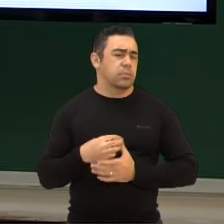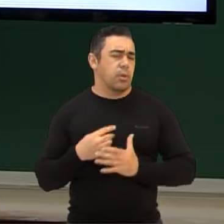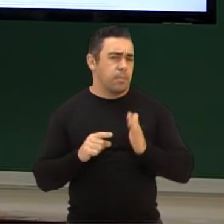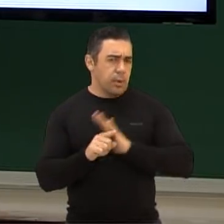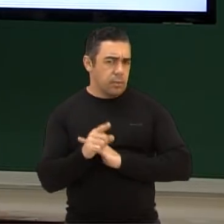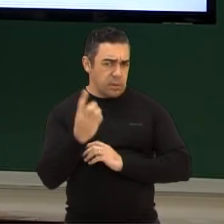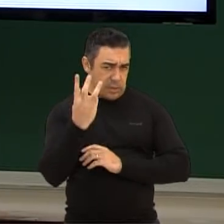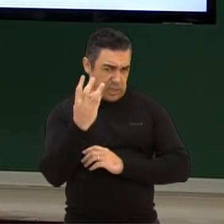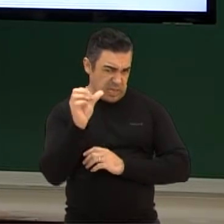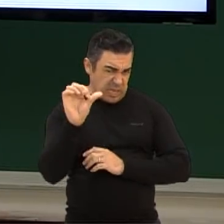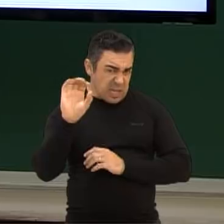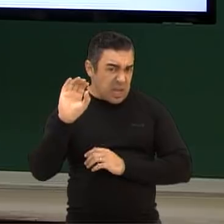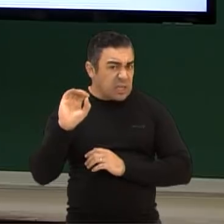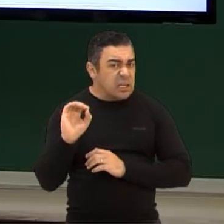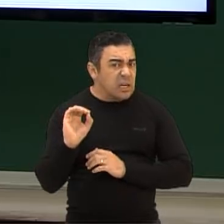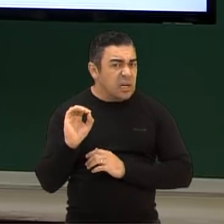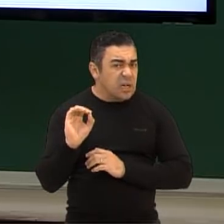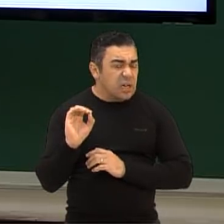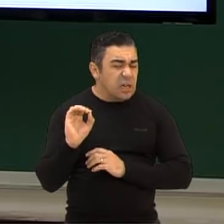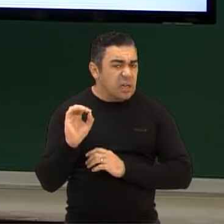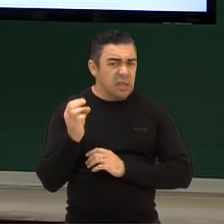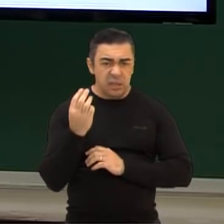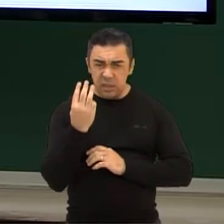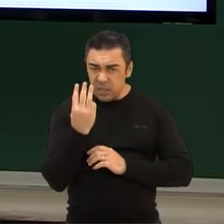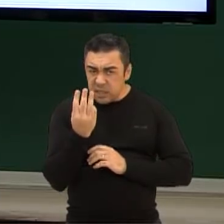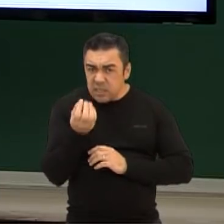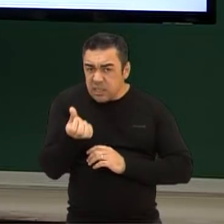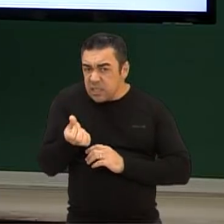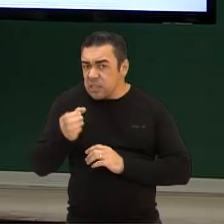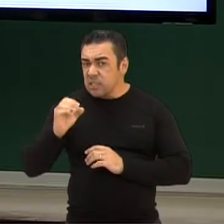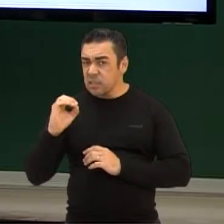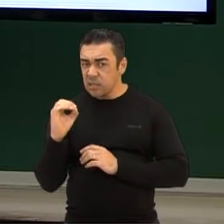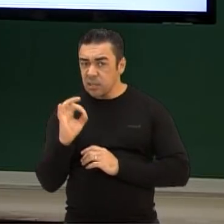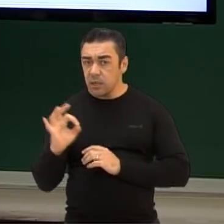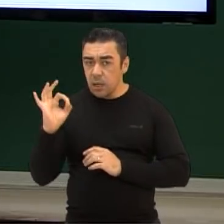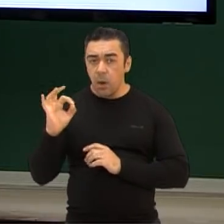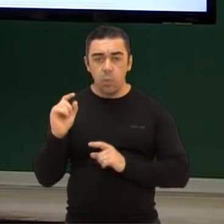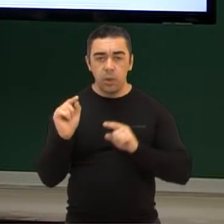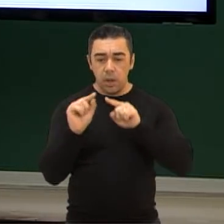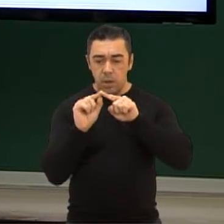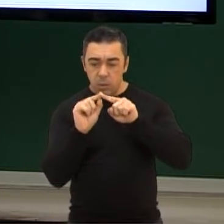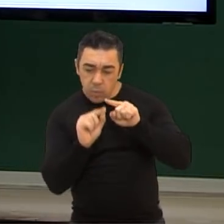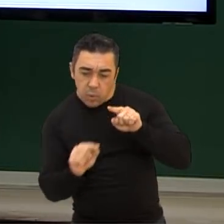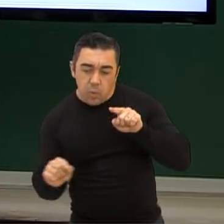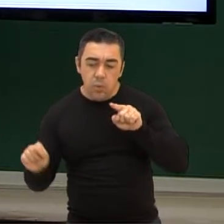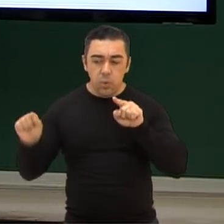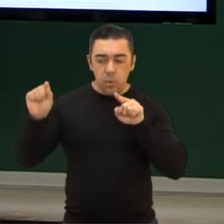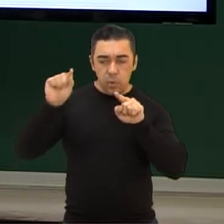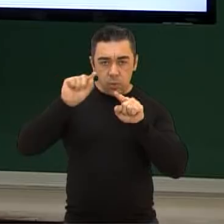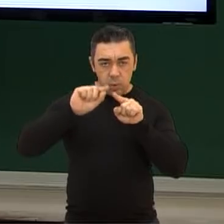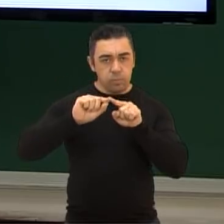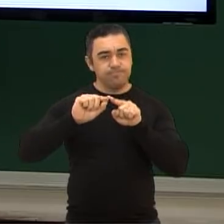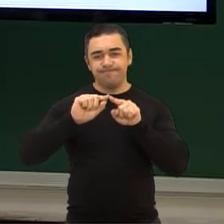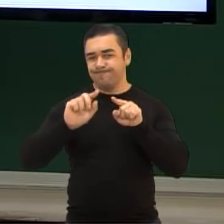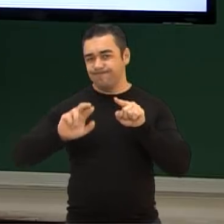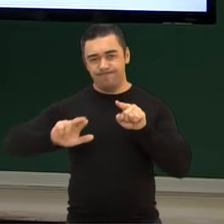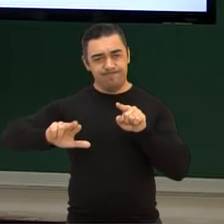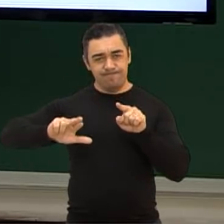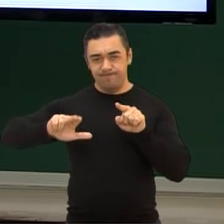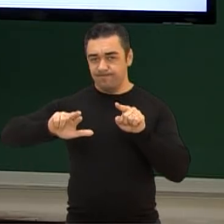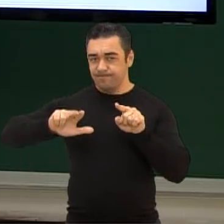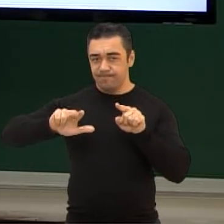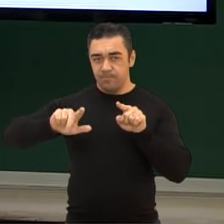de 360 graus? Nós sabemos que 360 graus é uma volta completa, né? Então,